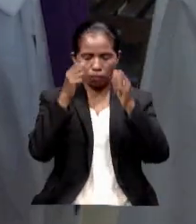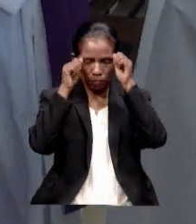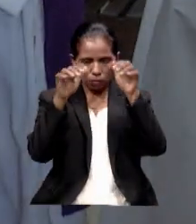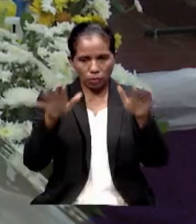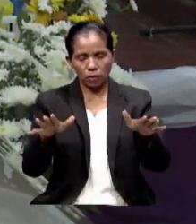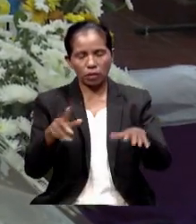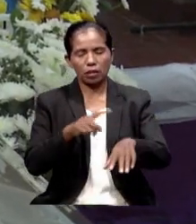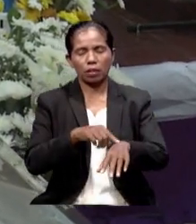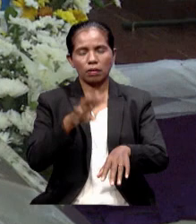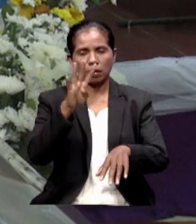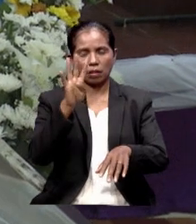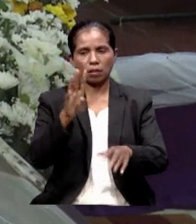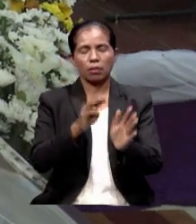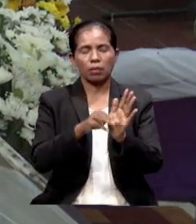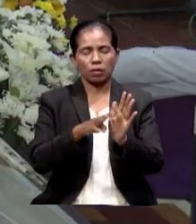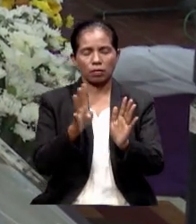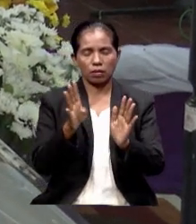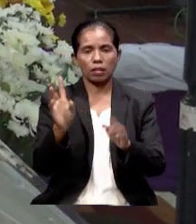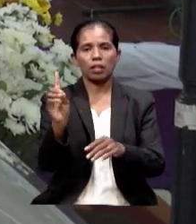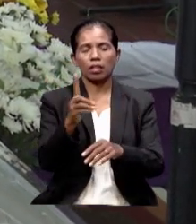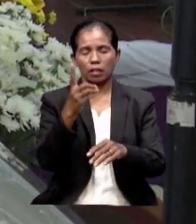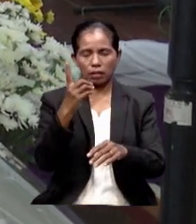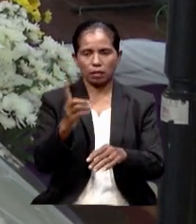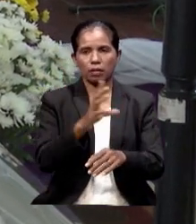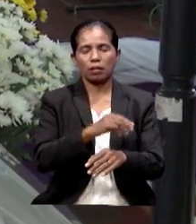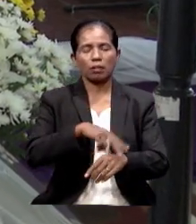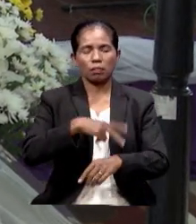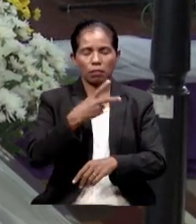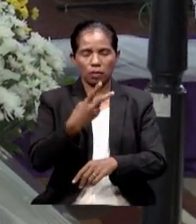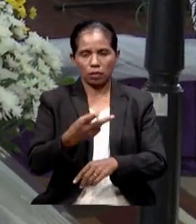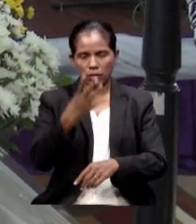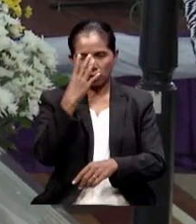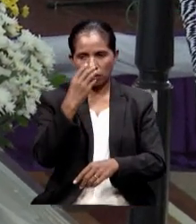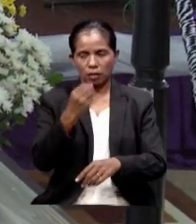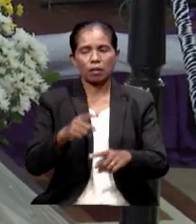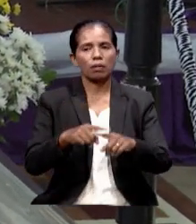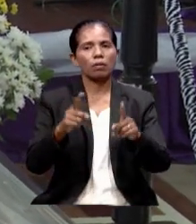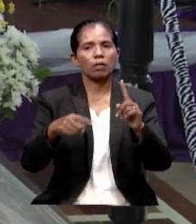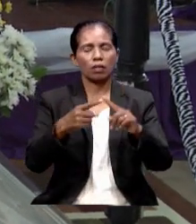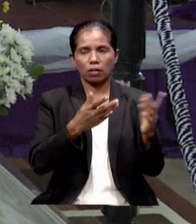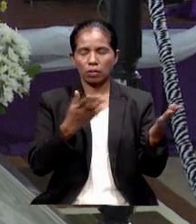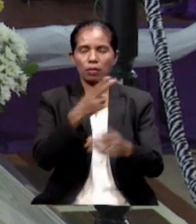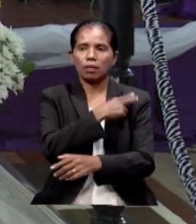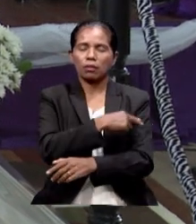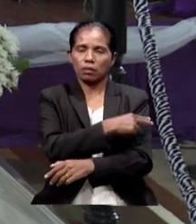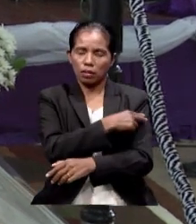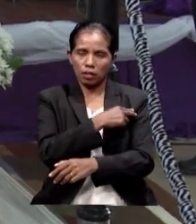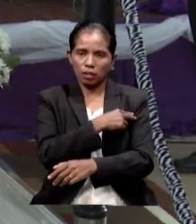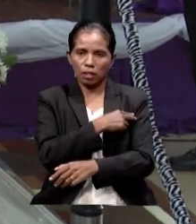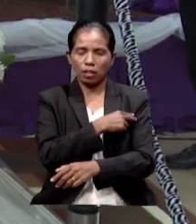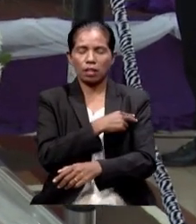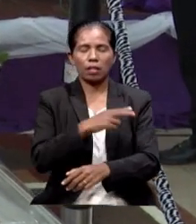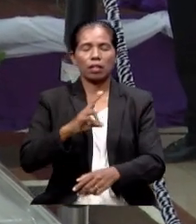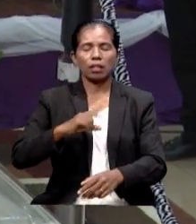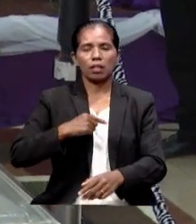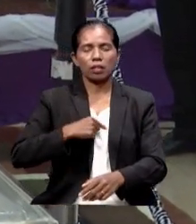liu minutu hat nulu resin lima madrugada no mon husin toba fatin mai be banhira lori ba hospital nasional Guido Valadares